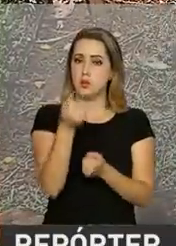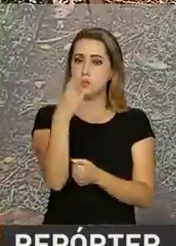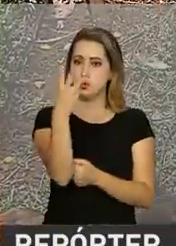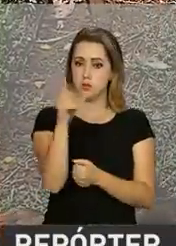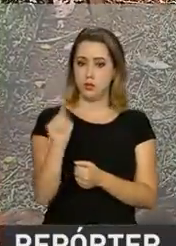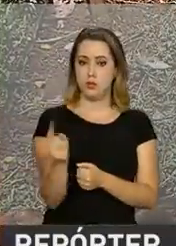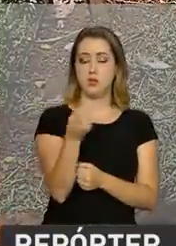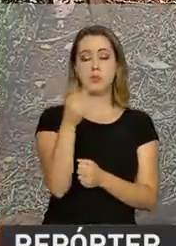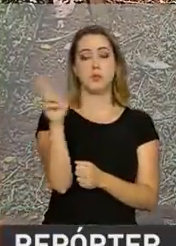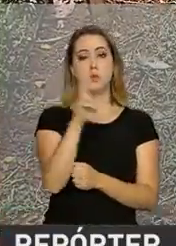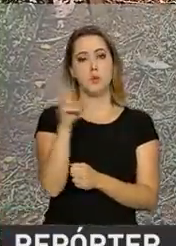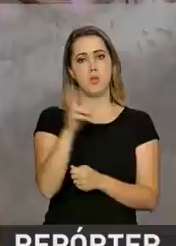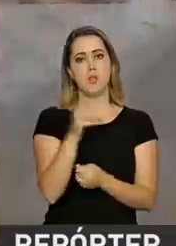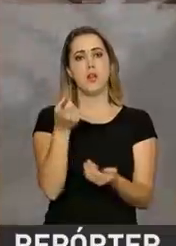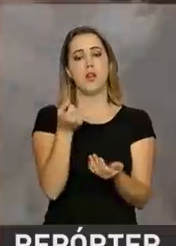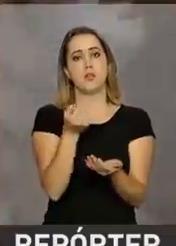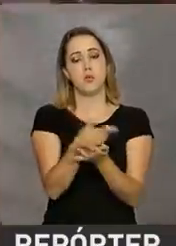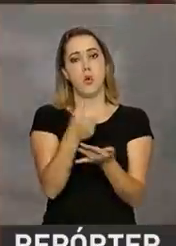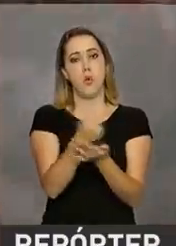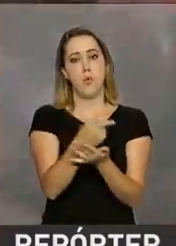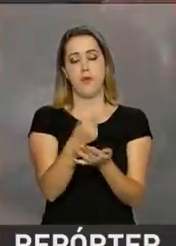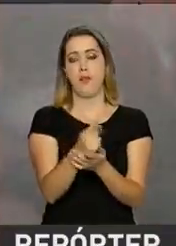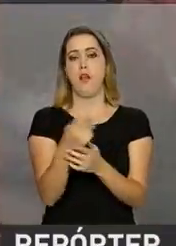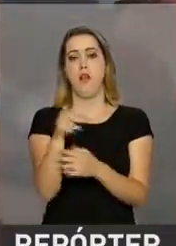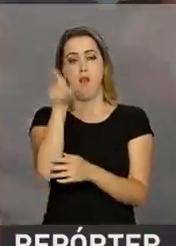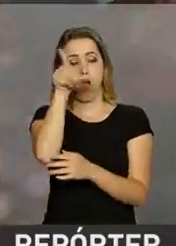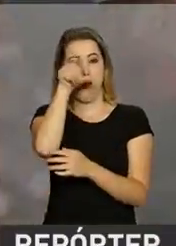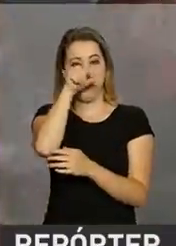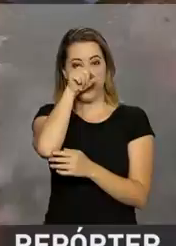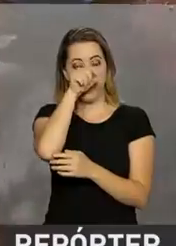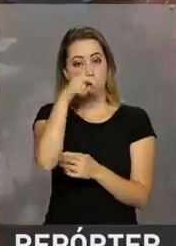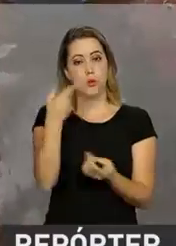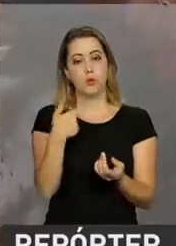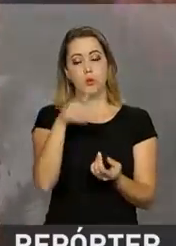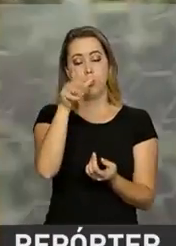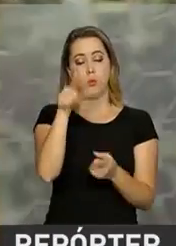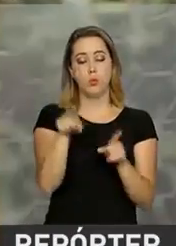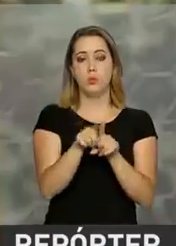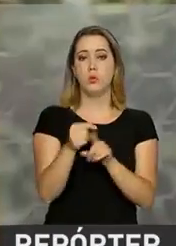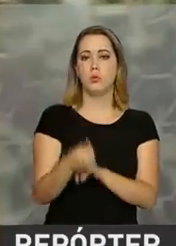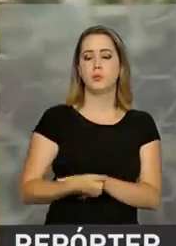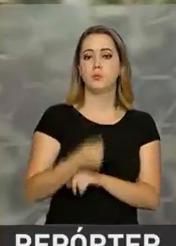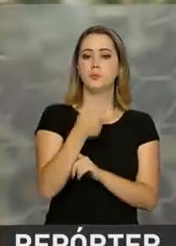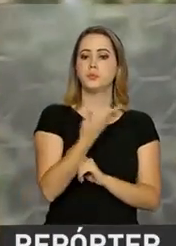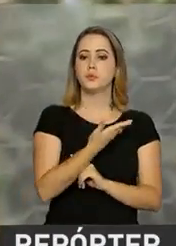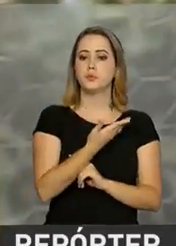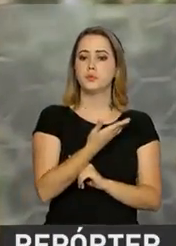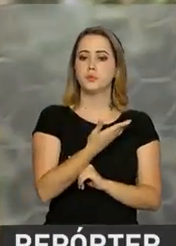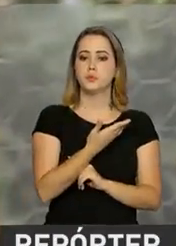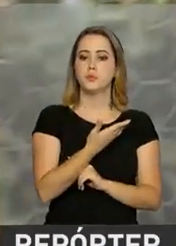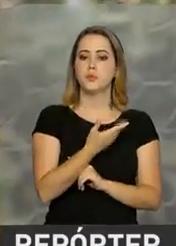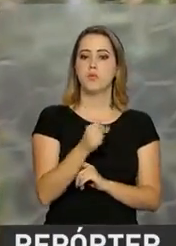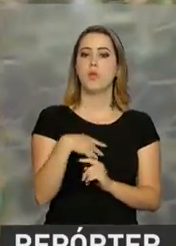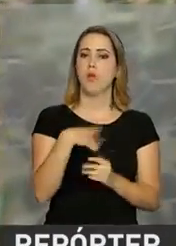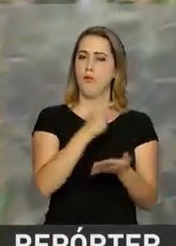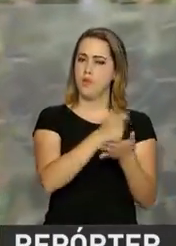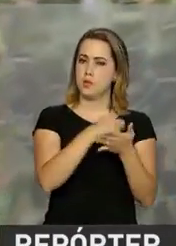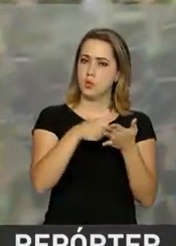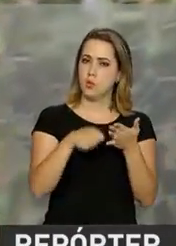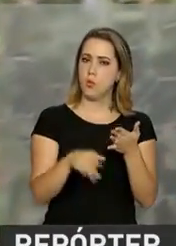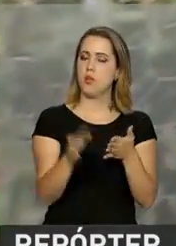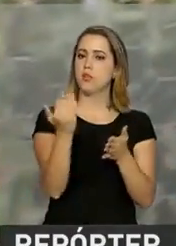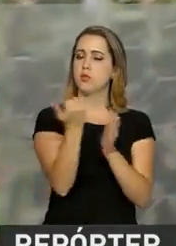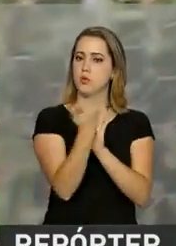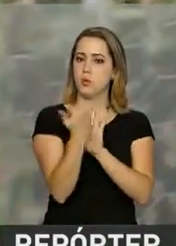que investiu na criação de frango, atividade de onde tira o sustento da casa. A gente fez o cadastro lá, né? O cadastro com o